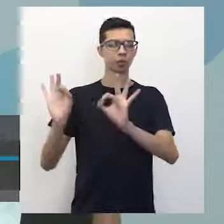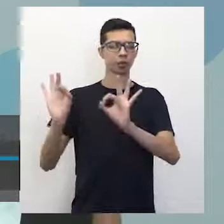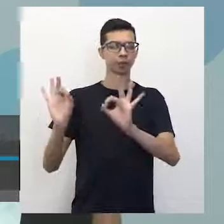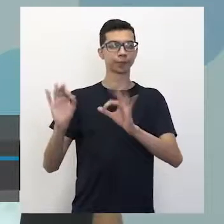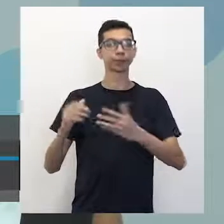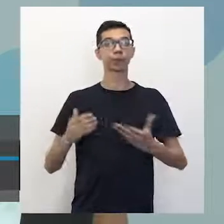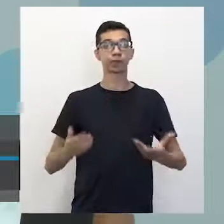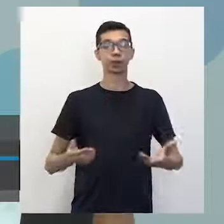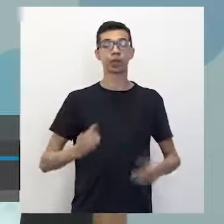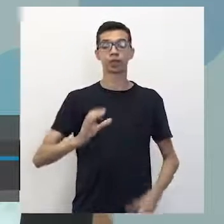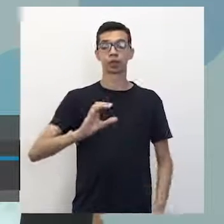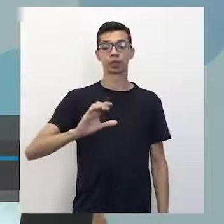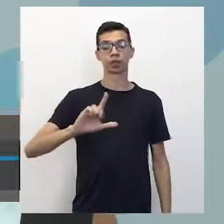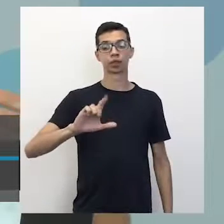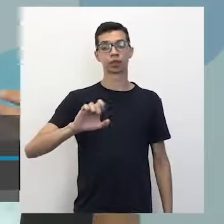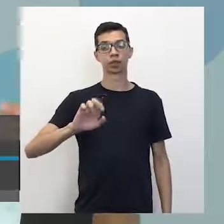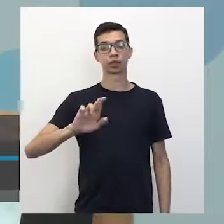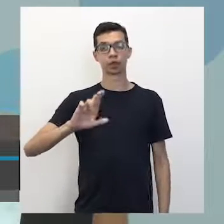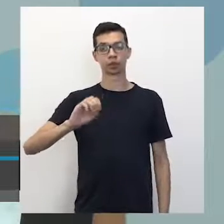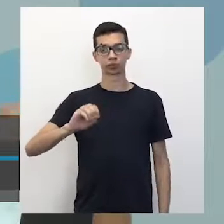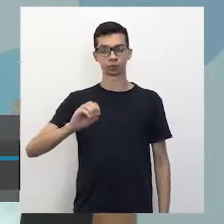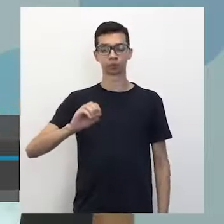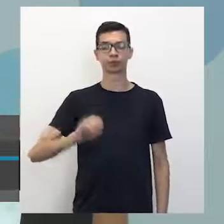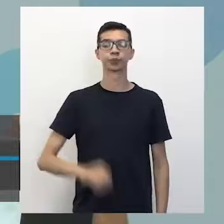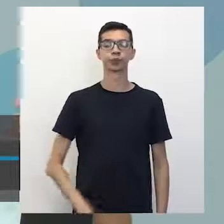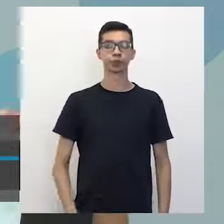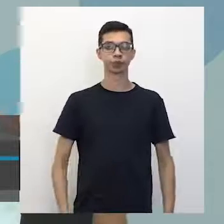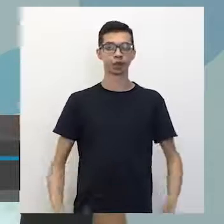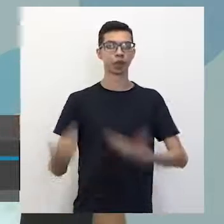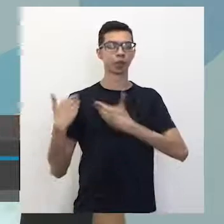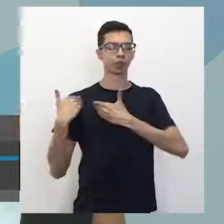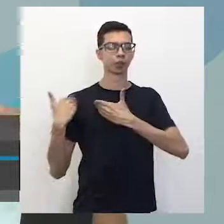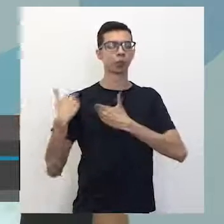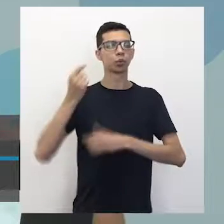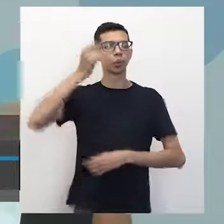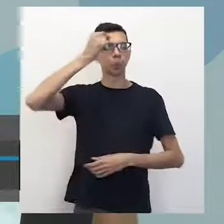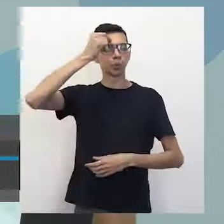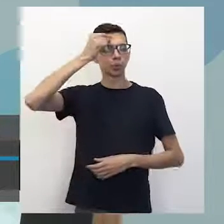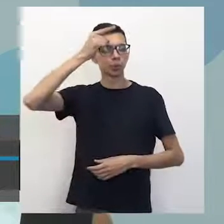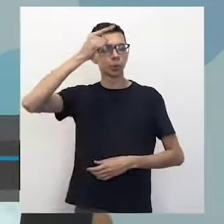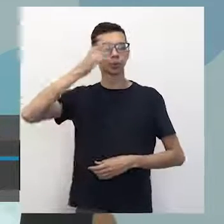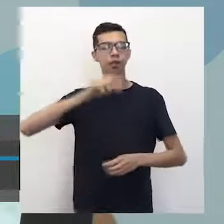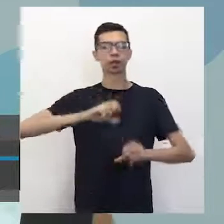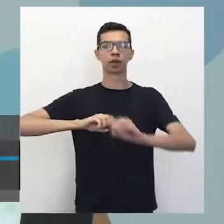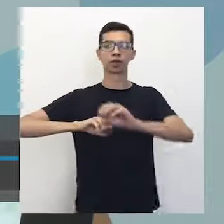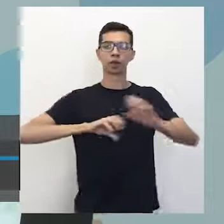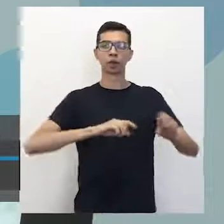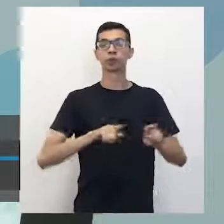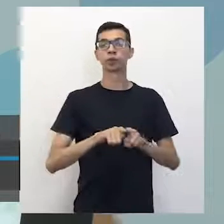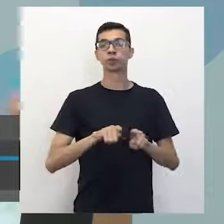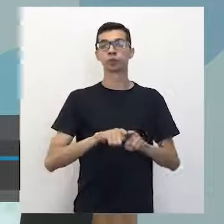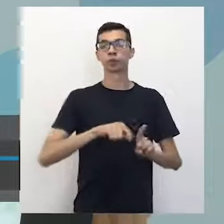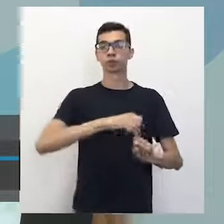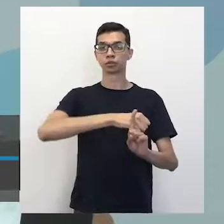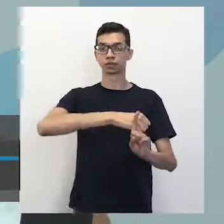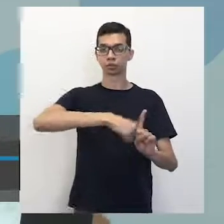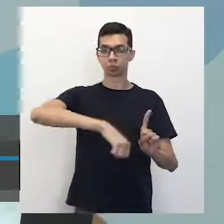de consolidar a questão cultural, a questão social, né,